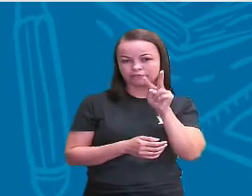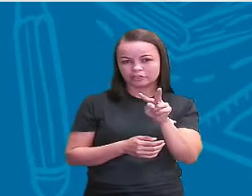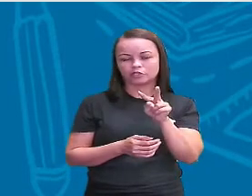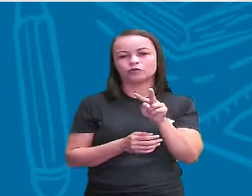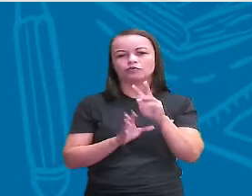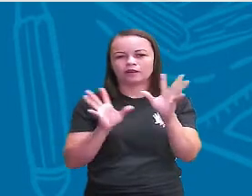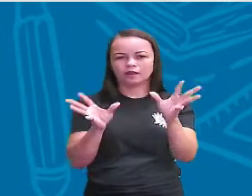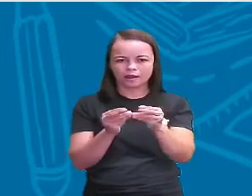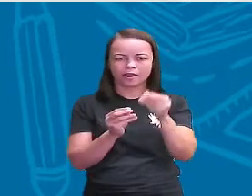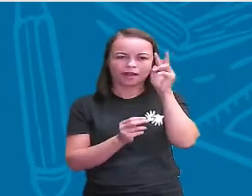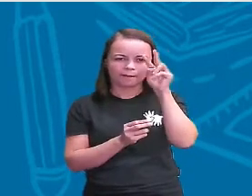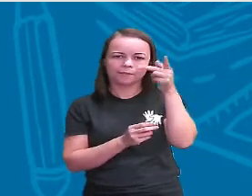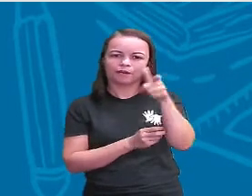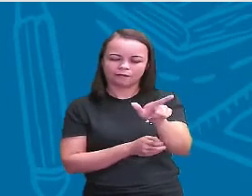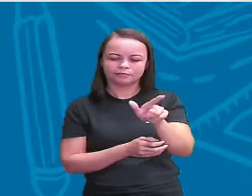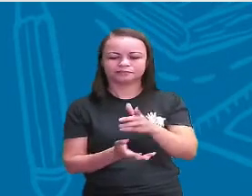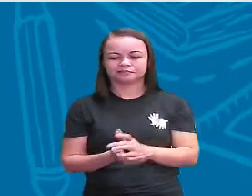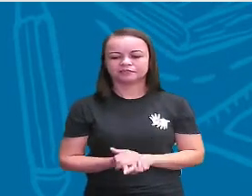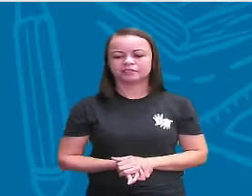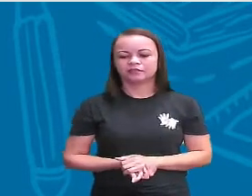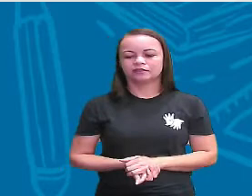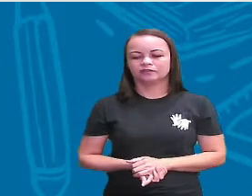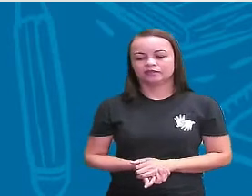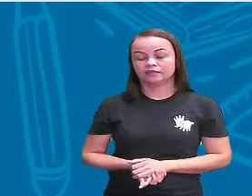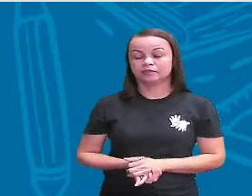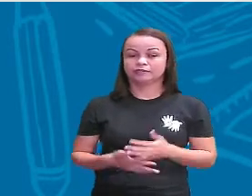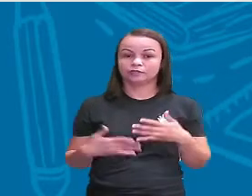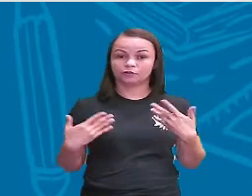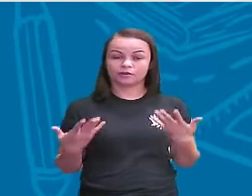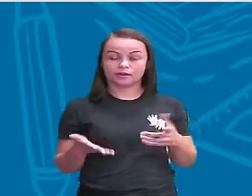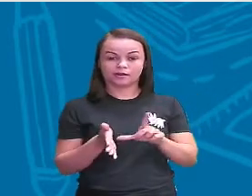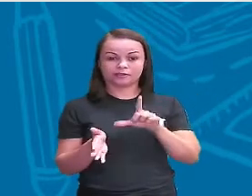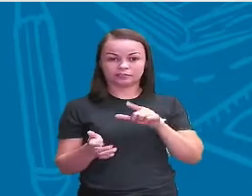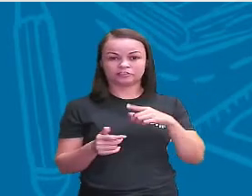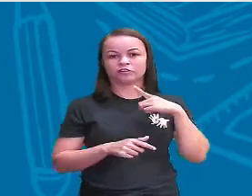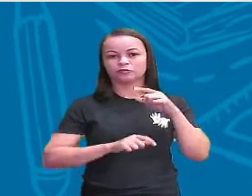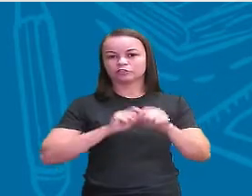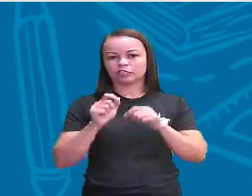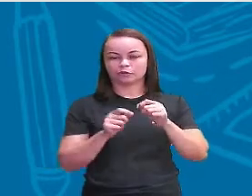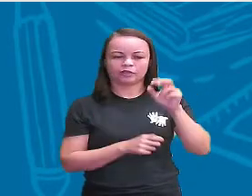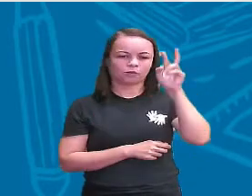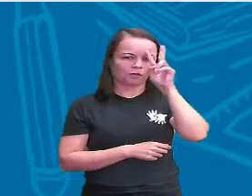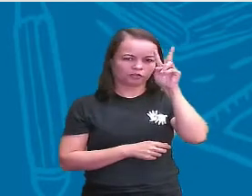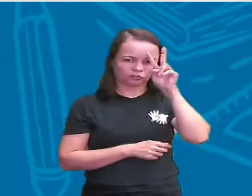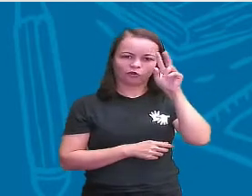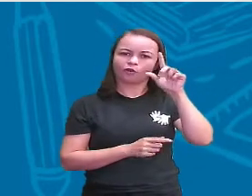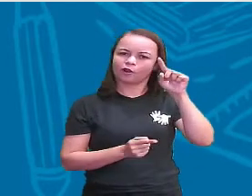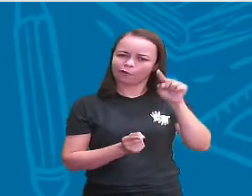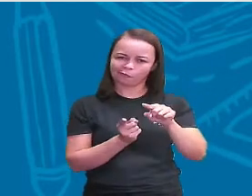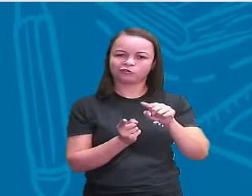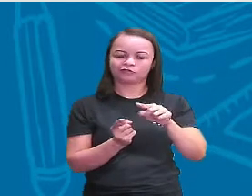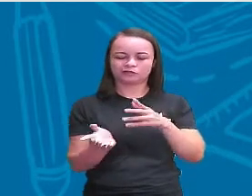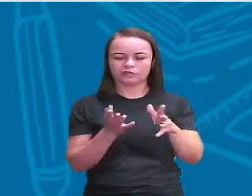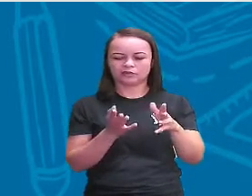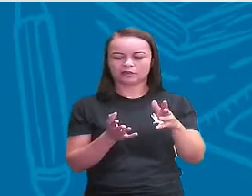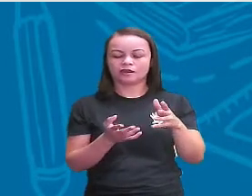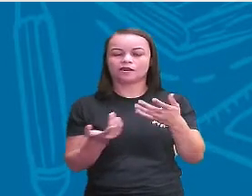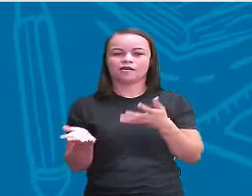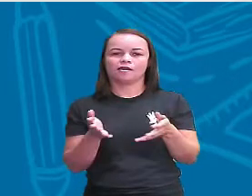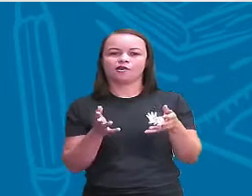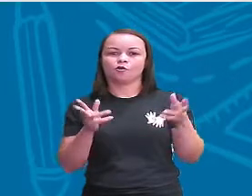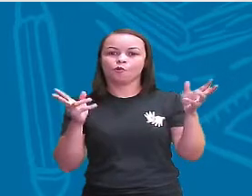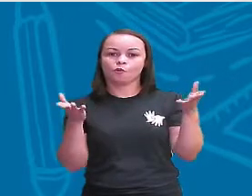isso. Mas antes, eu trouxe para vocês uma pequena história, uma história bem curtinha, tá bom? E a história de hoje